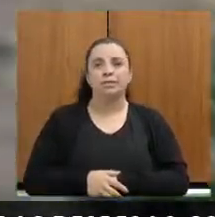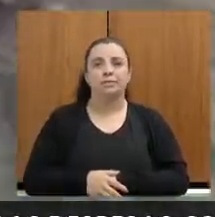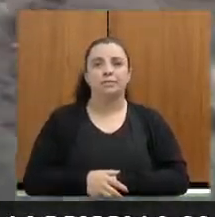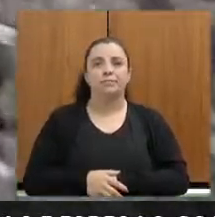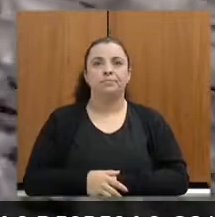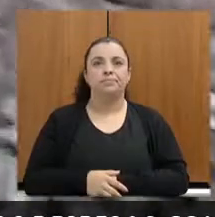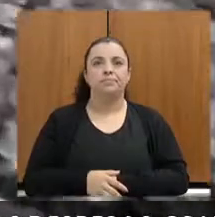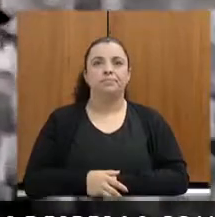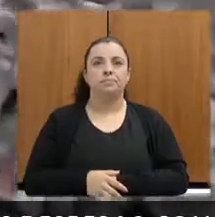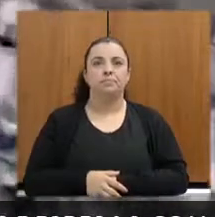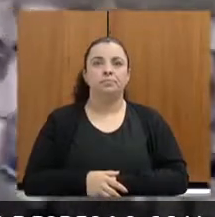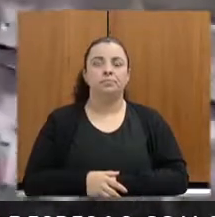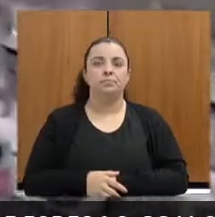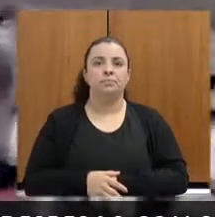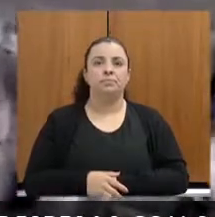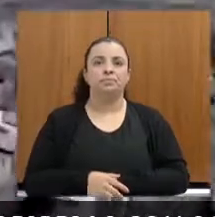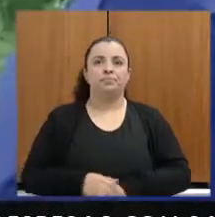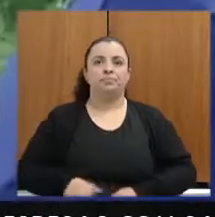E aí